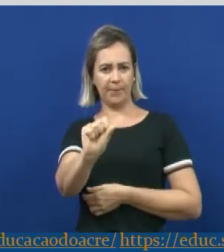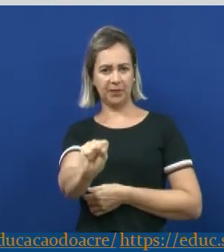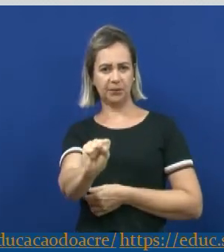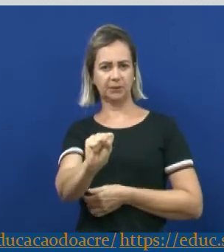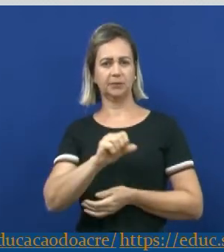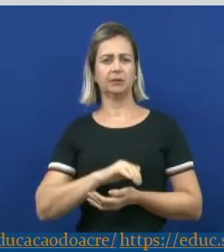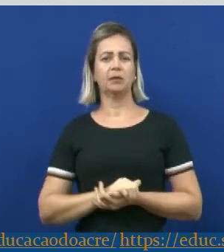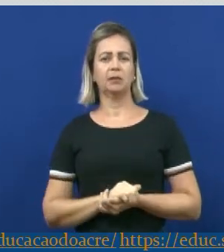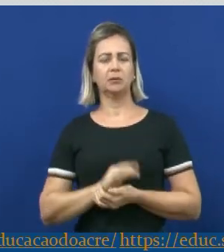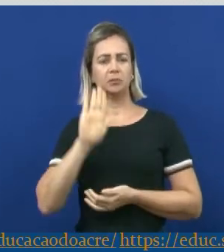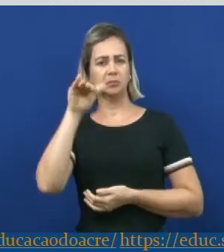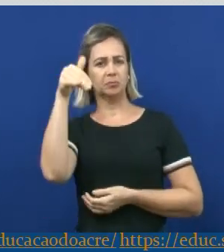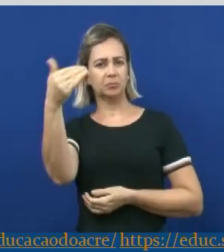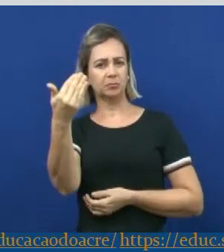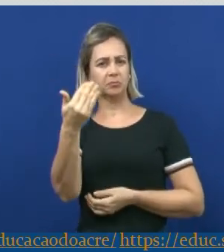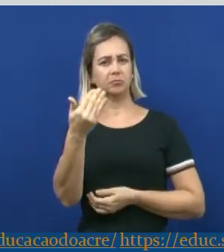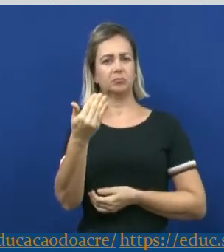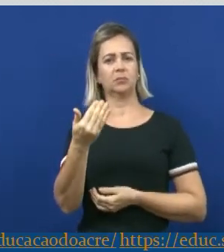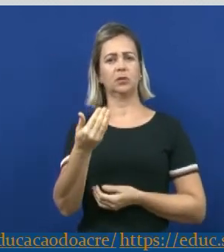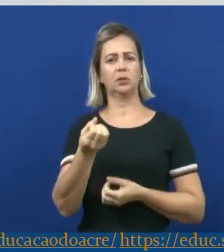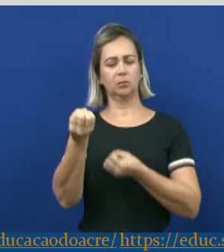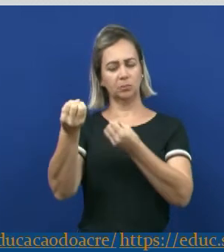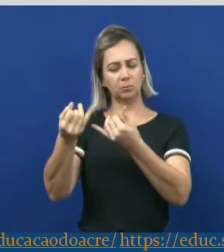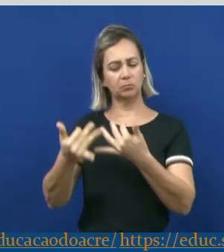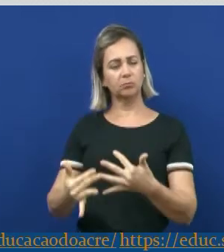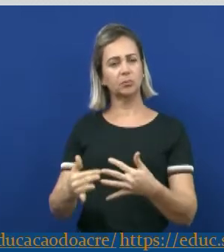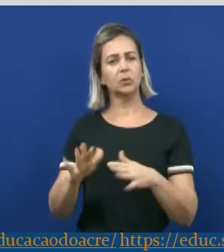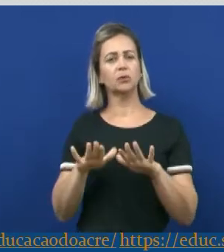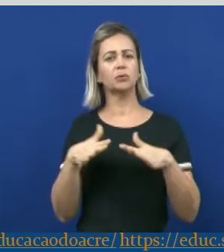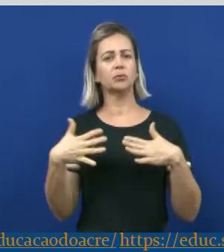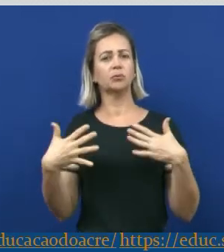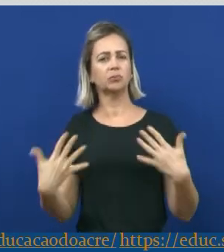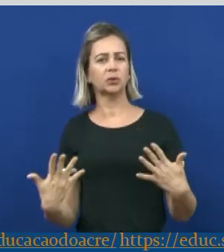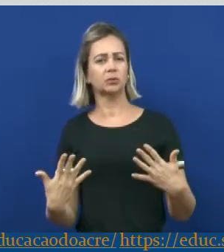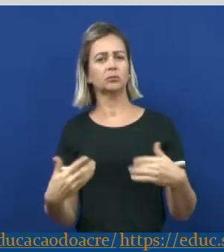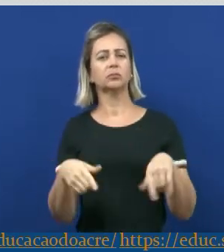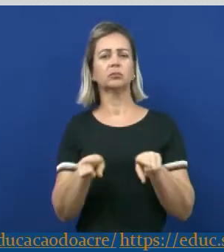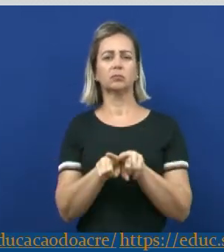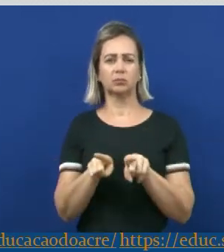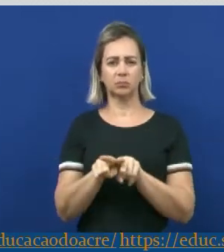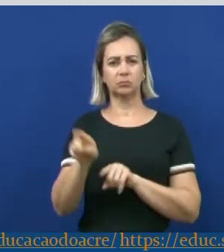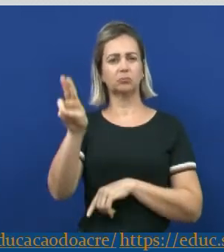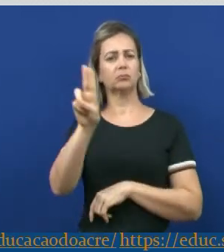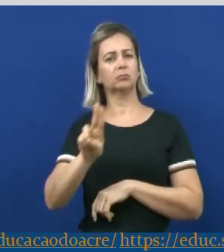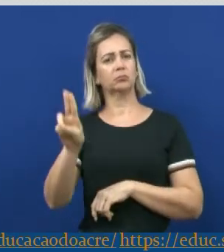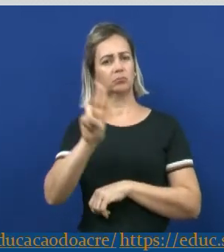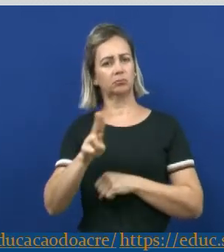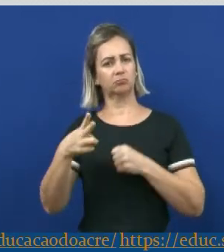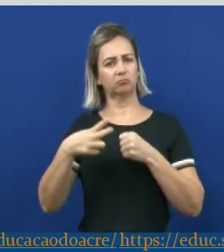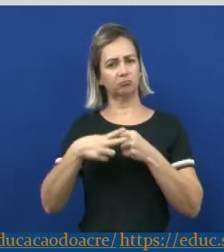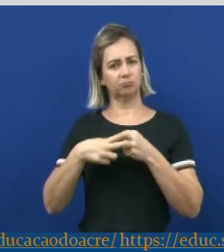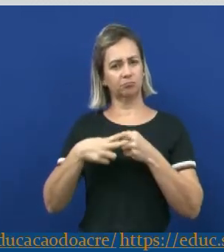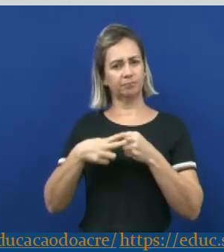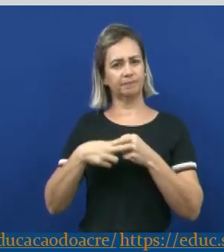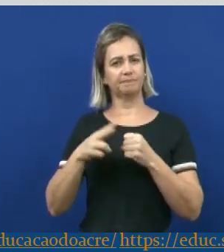certo? Quando eu vou descrever a roupa, geralmente eu utilizo o mesmo verbo aí que a gente viu no final, ó, llevar,